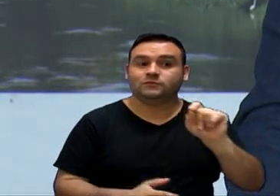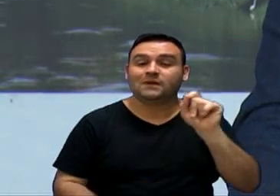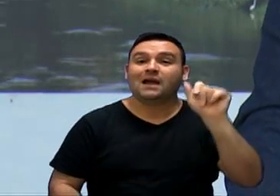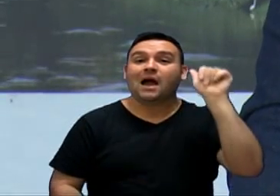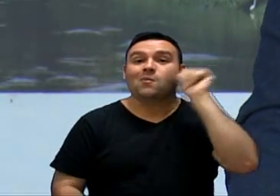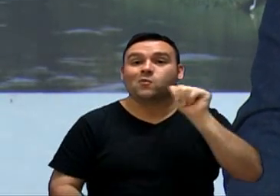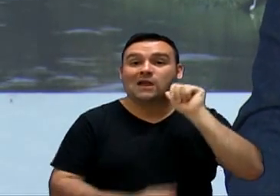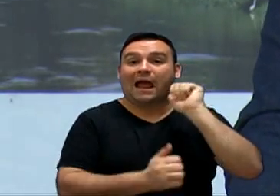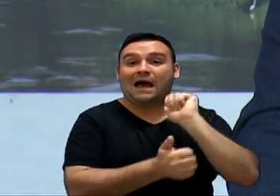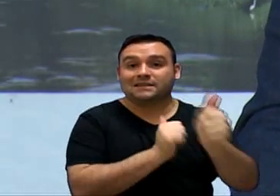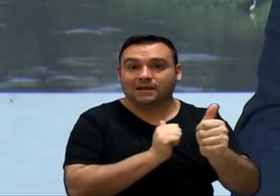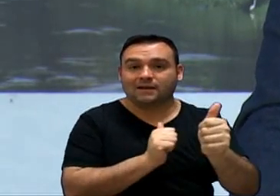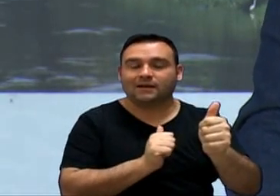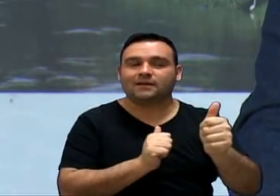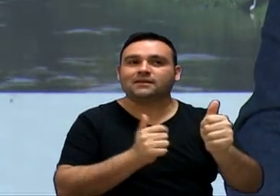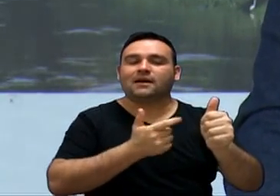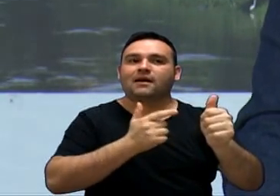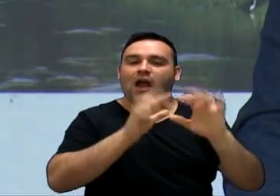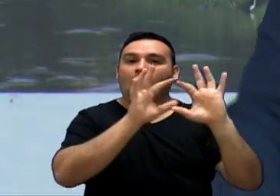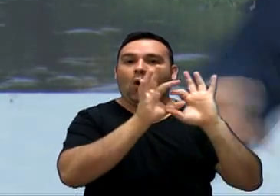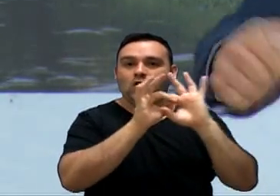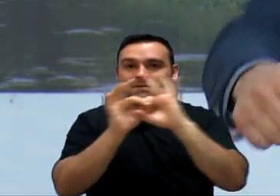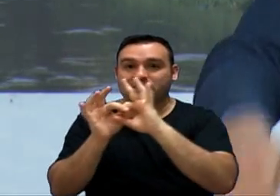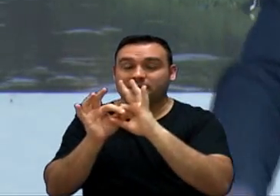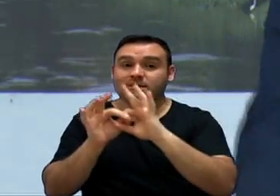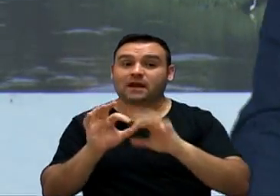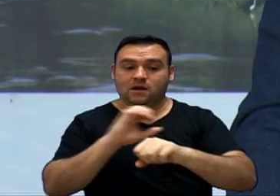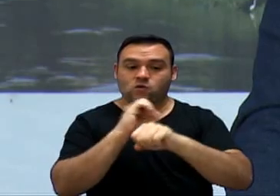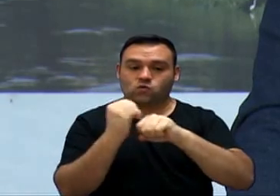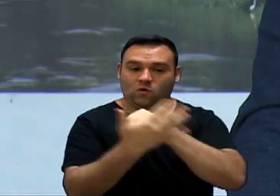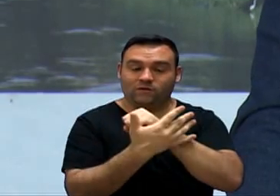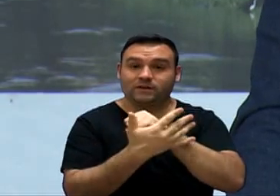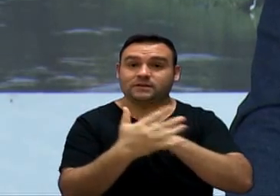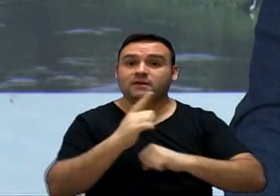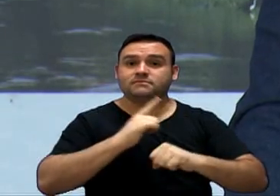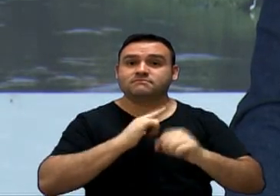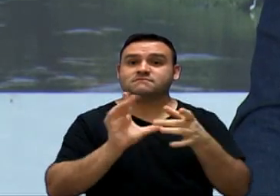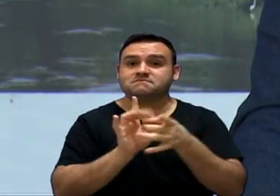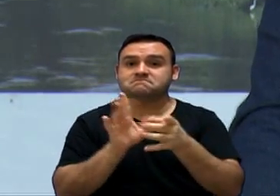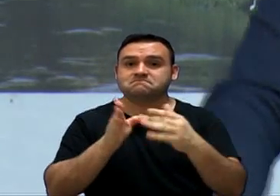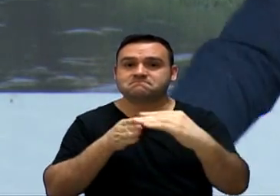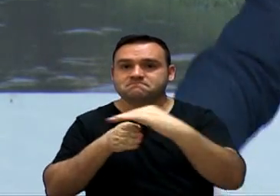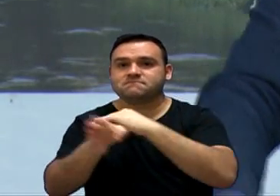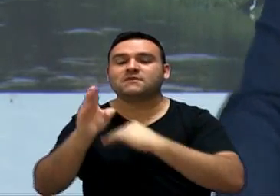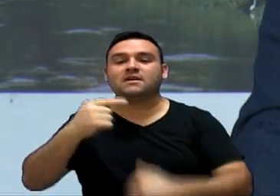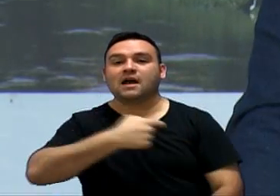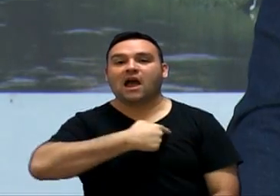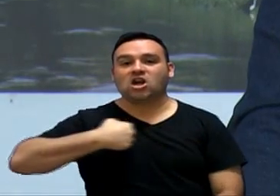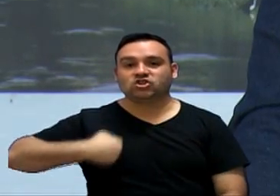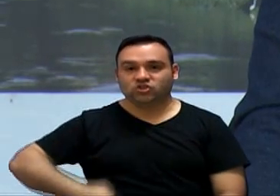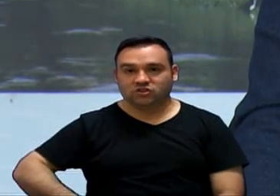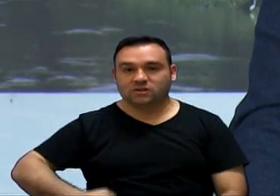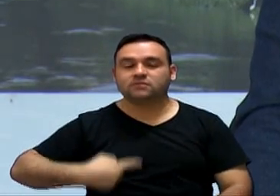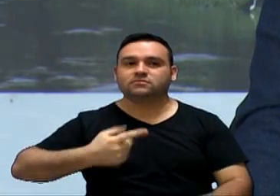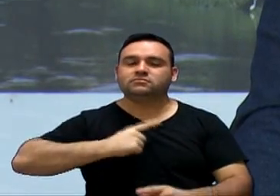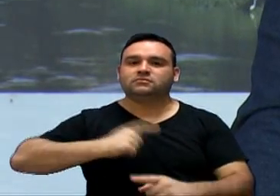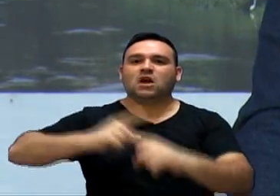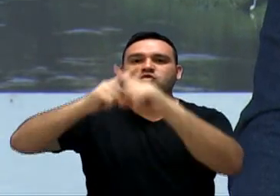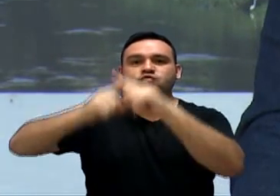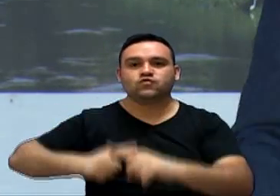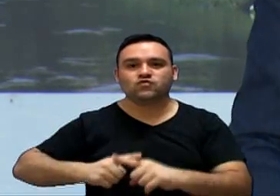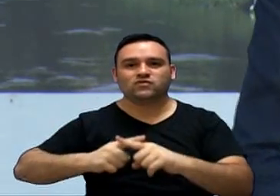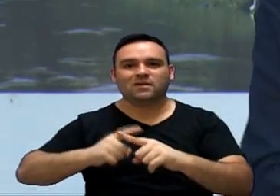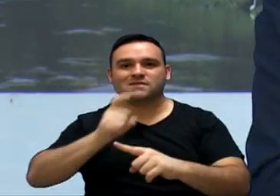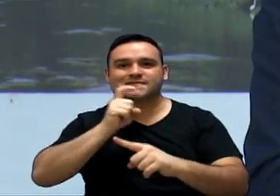uma atleta olímpica vacinada com Covid teve autorização especial lá na China para disputar os Jogos